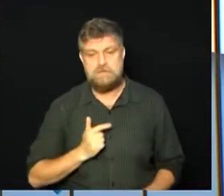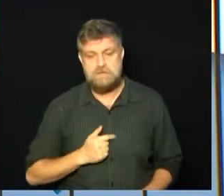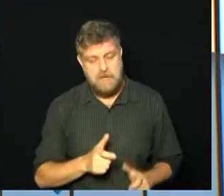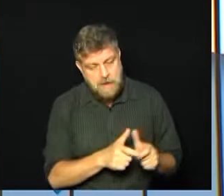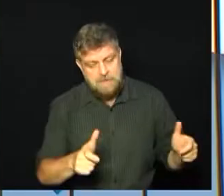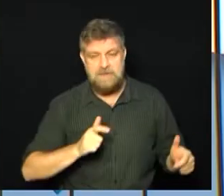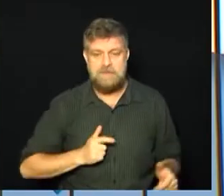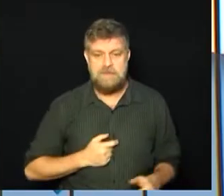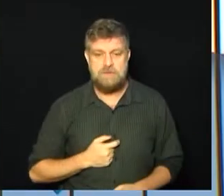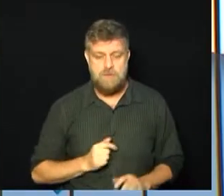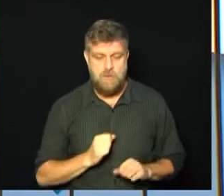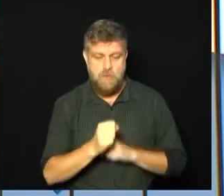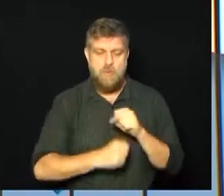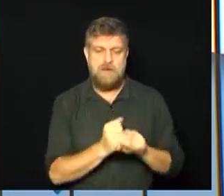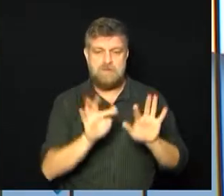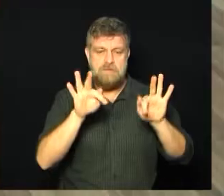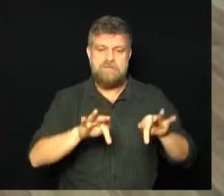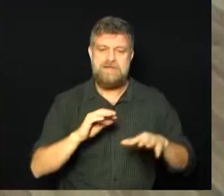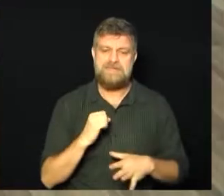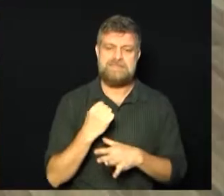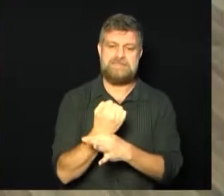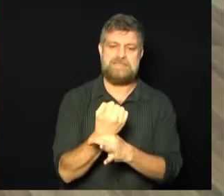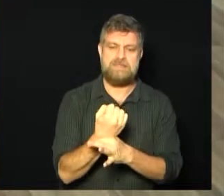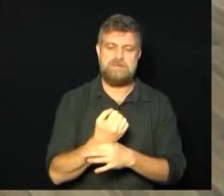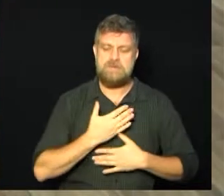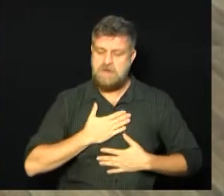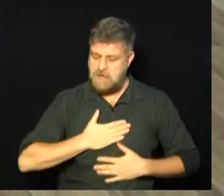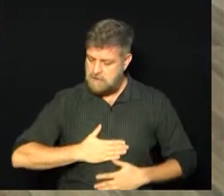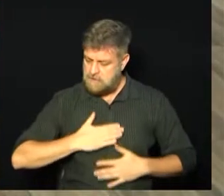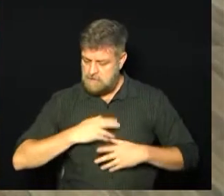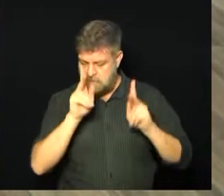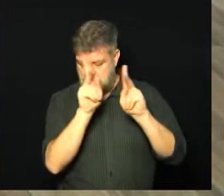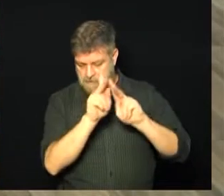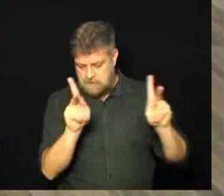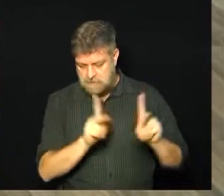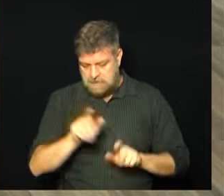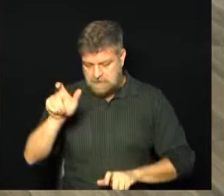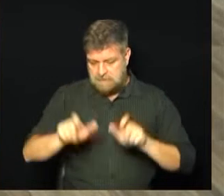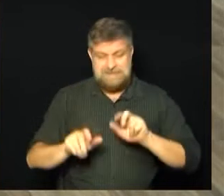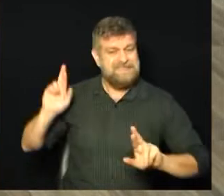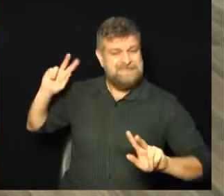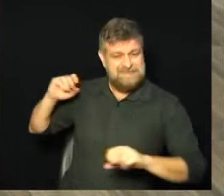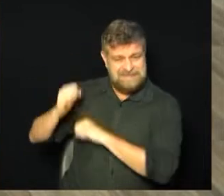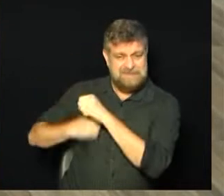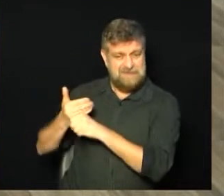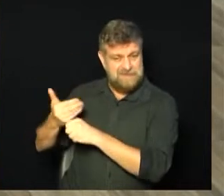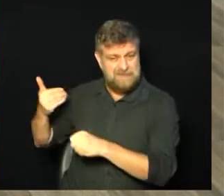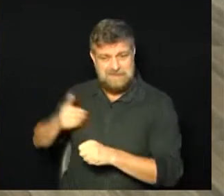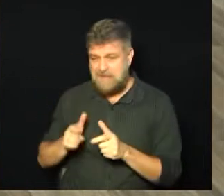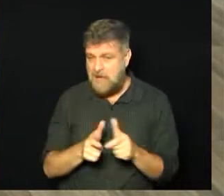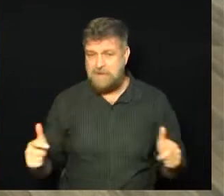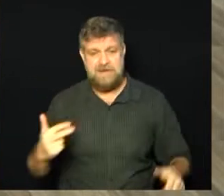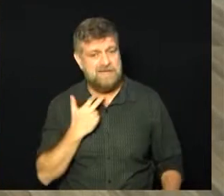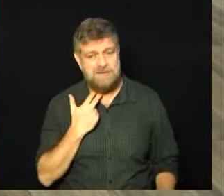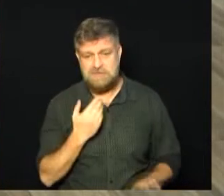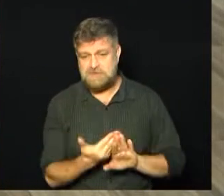tendo um fim de ano aí muito mais seguro, confortável, né? Que as pessoas possam ser diferentes do ano passado, em que todo mundo, a maior parte, estava um